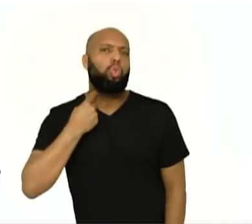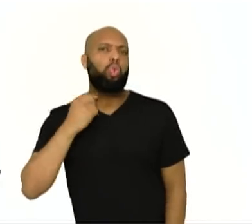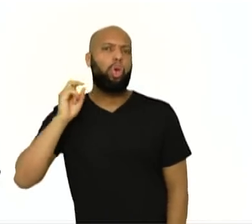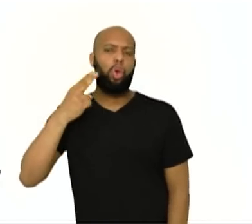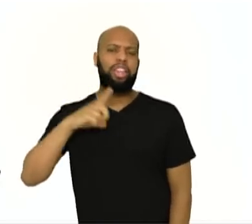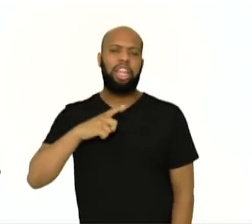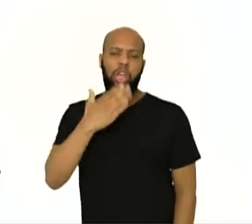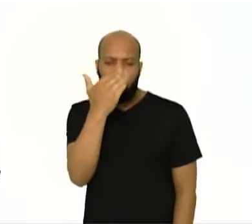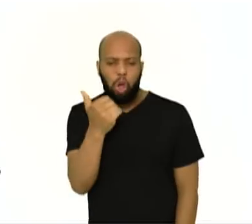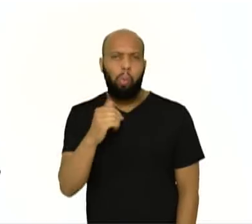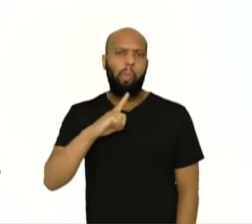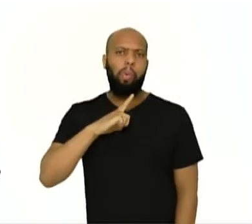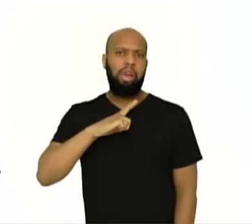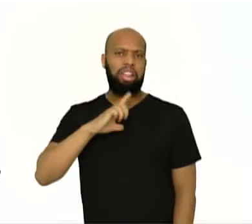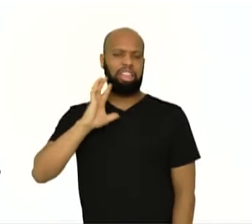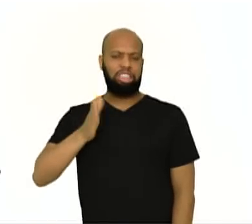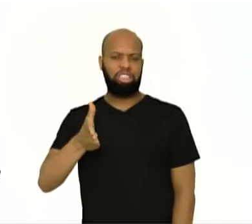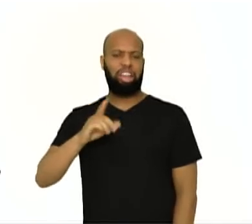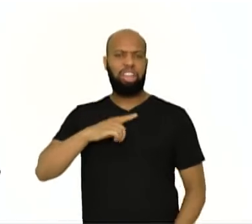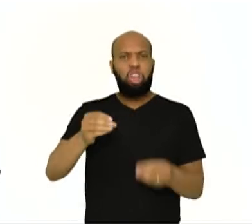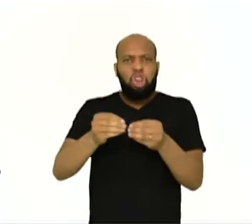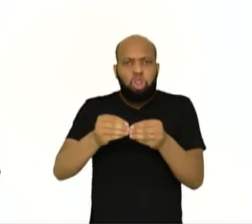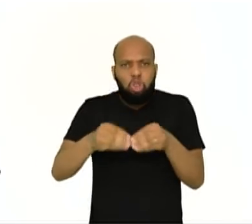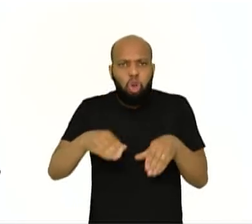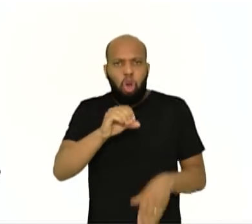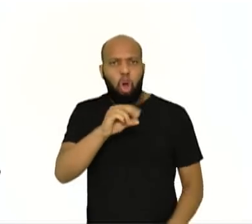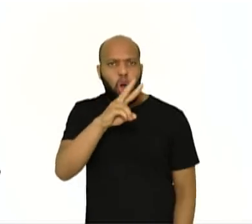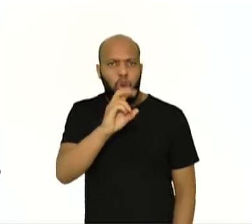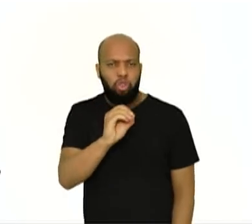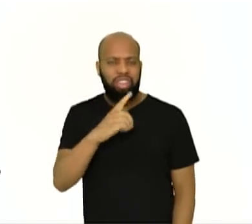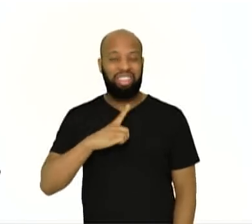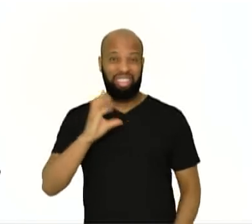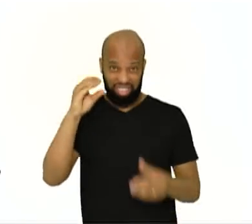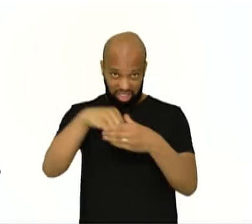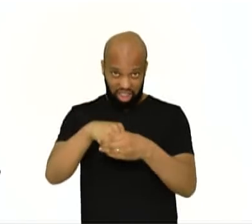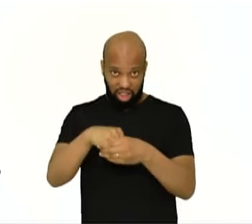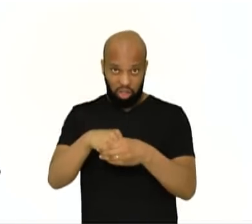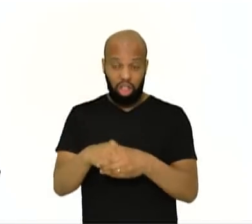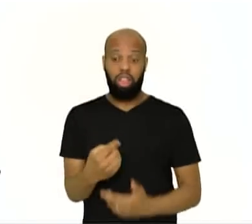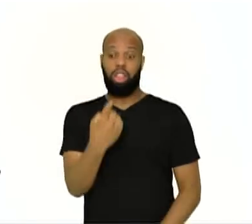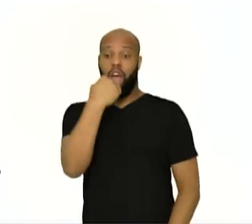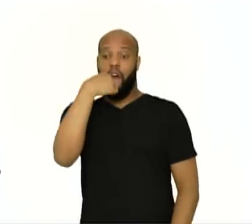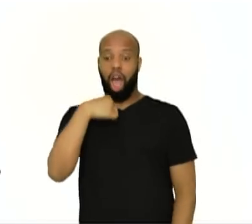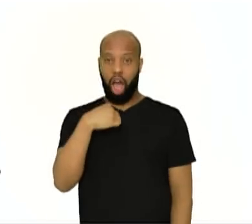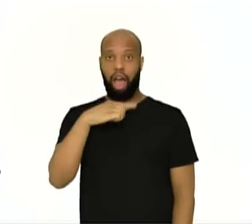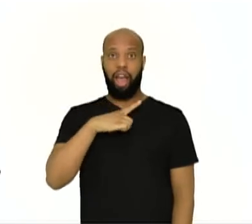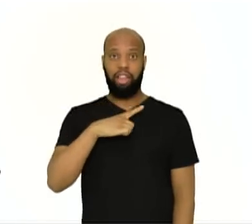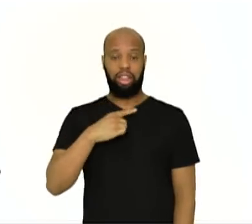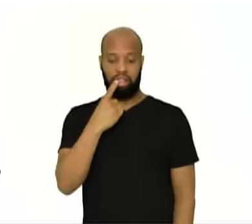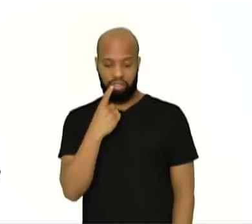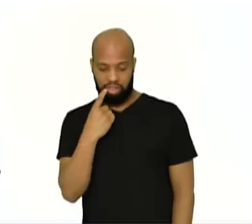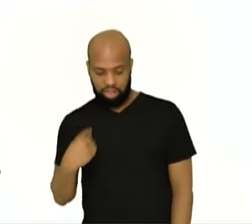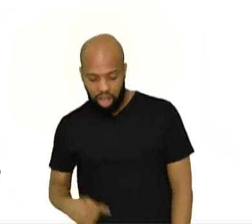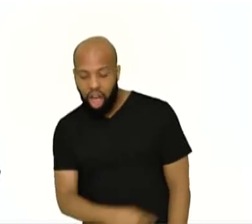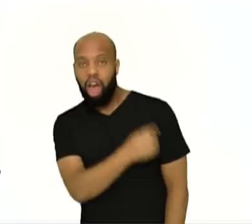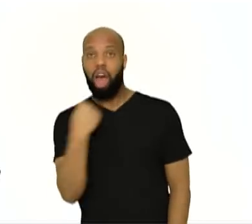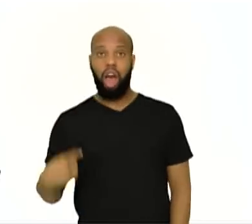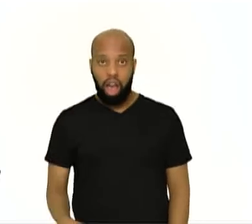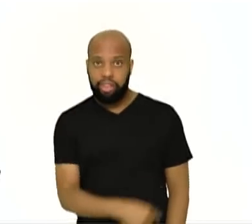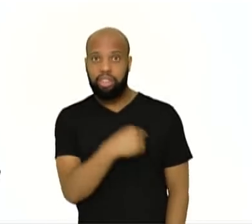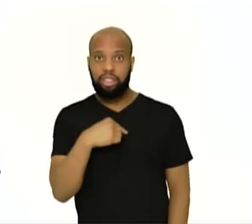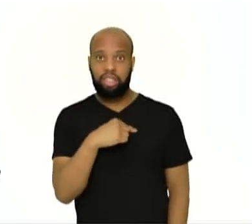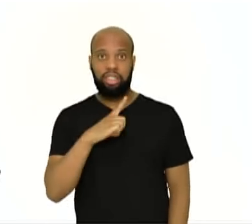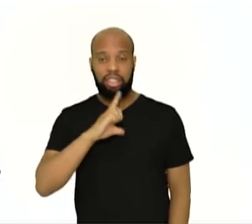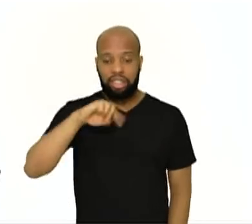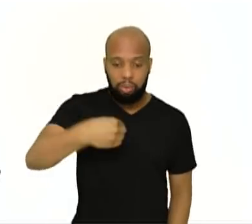ovos, vai do sistema digestório, cai na corrente sanguínea e chega até o sistema respiratório. Lá no sistema